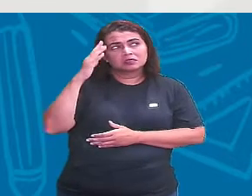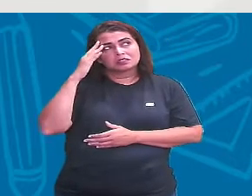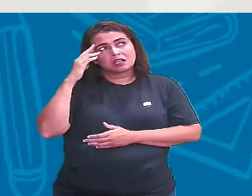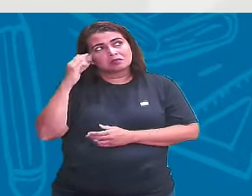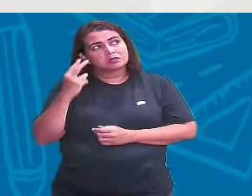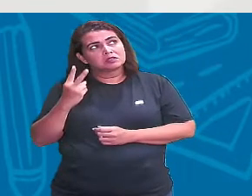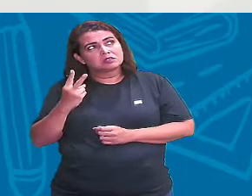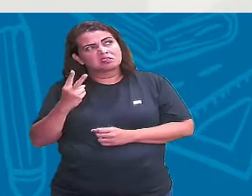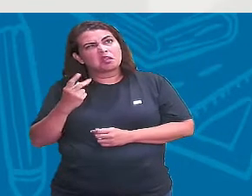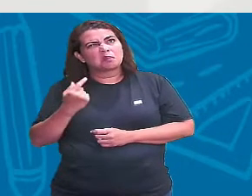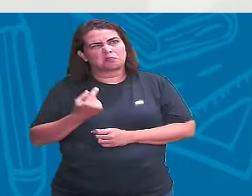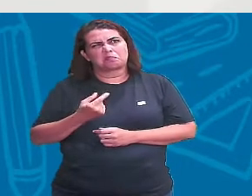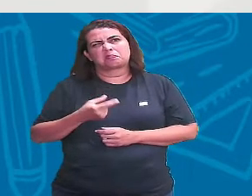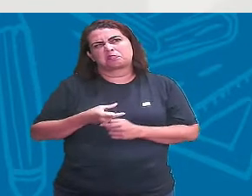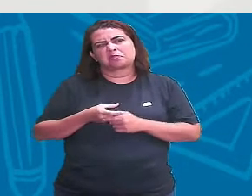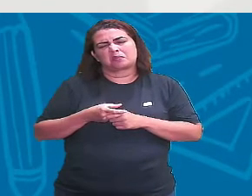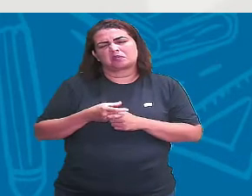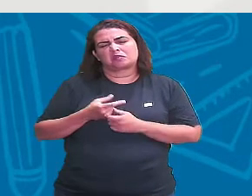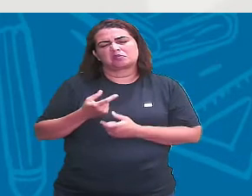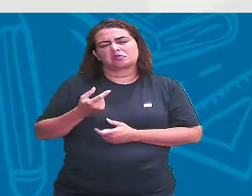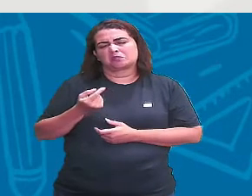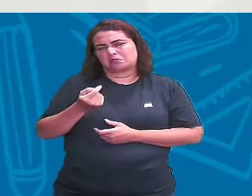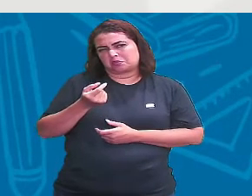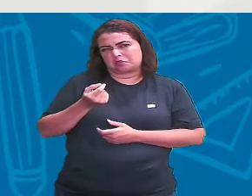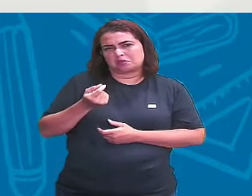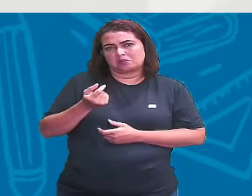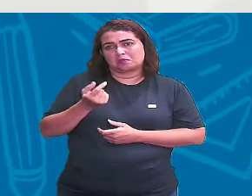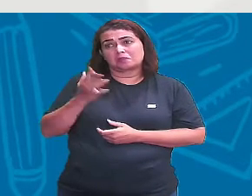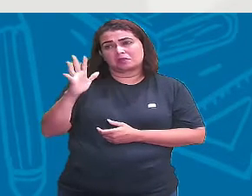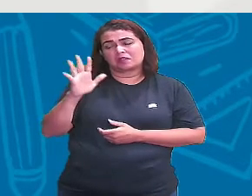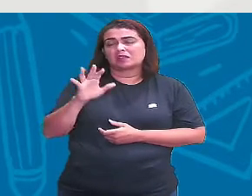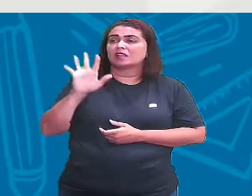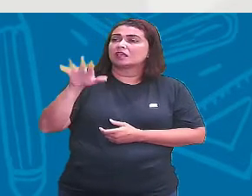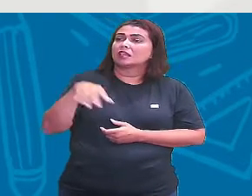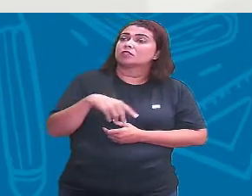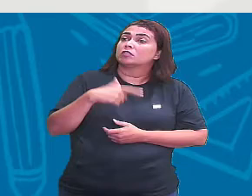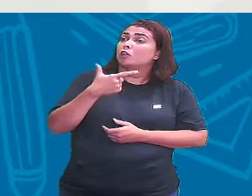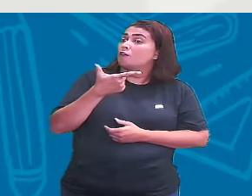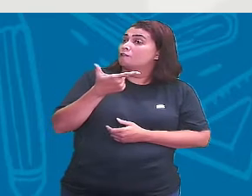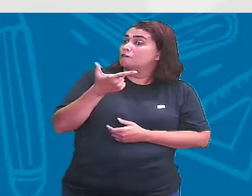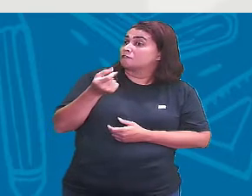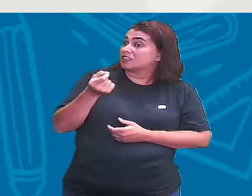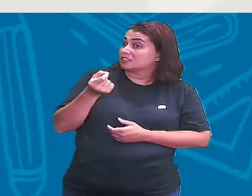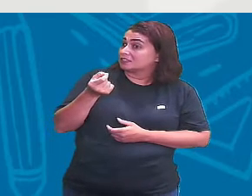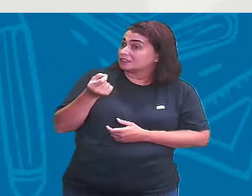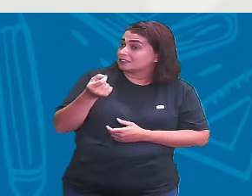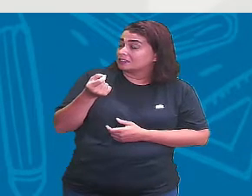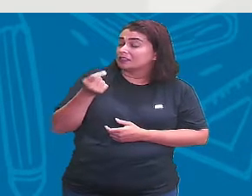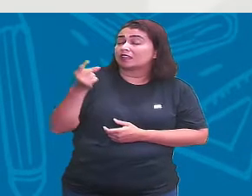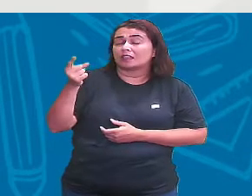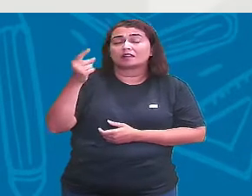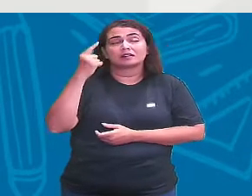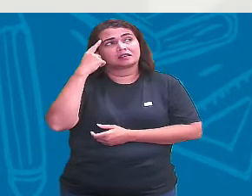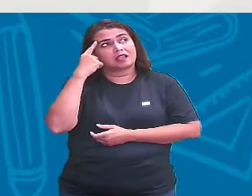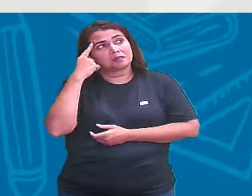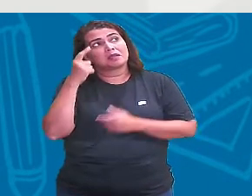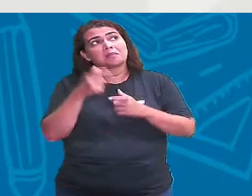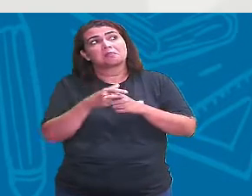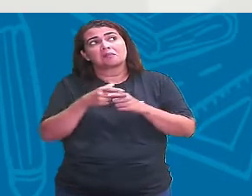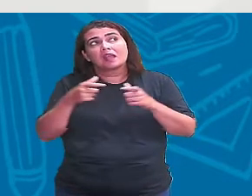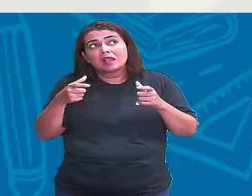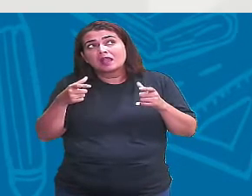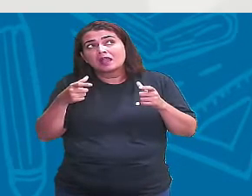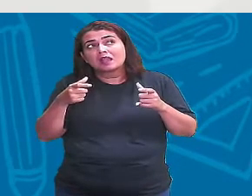eu tinha poucos bois, eu só tinha 2. Mas se eu chegasse e dissesse assim, rapaz, eu tenho 20. Então, a pessoa já ia saber que eu